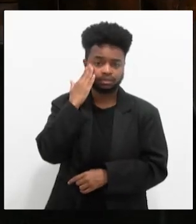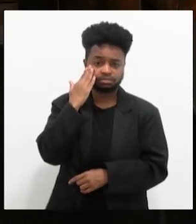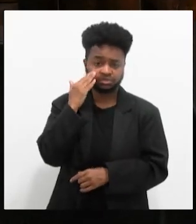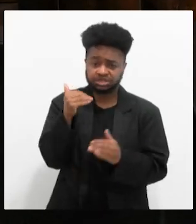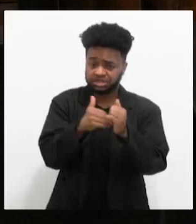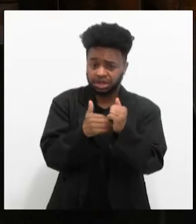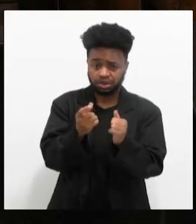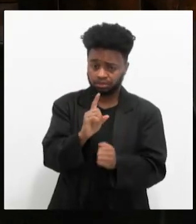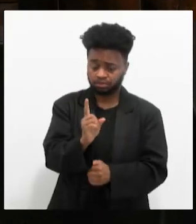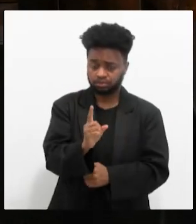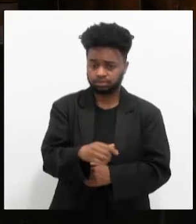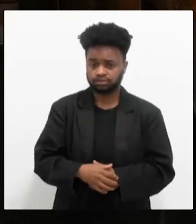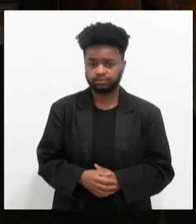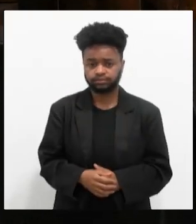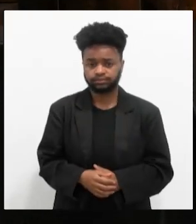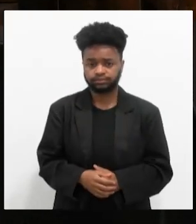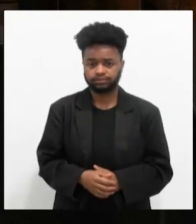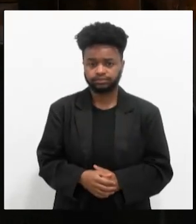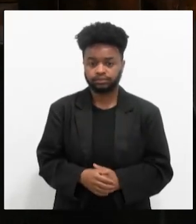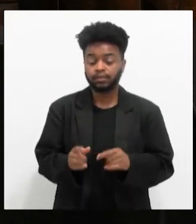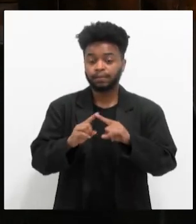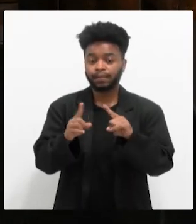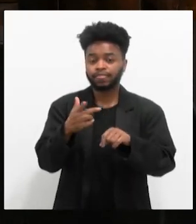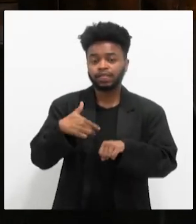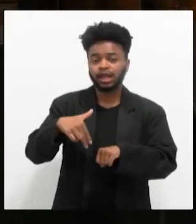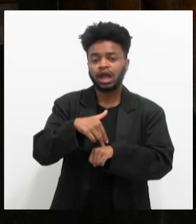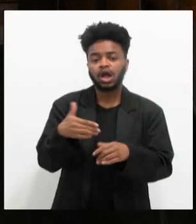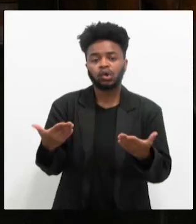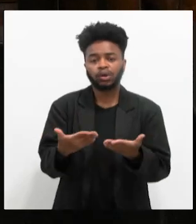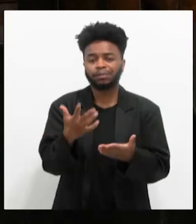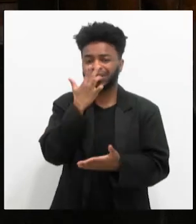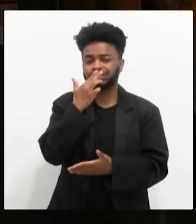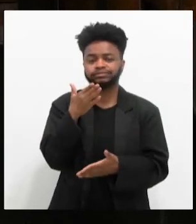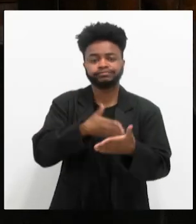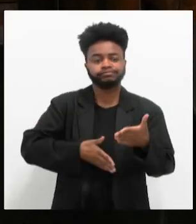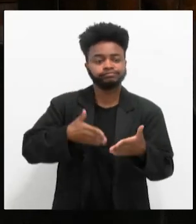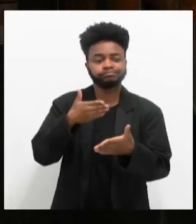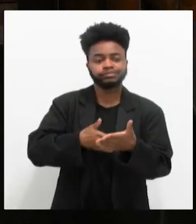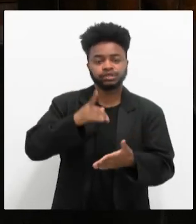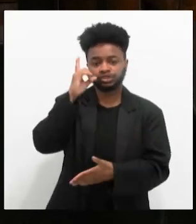segredo. Agora a União está em grande dificuldade.